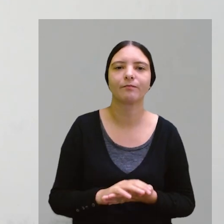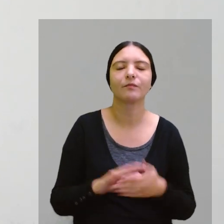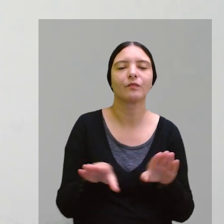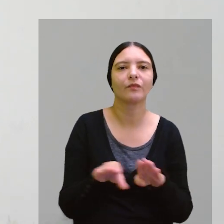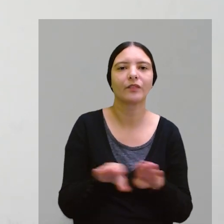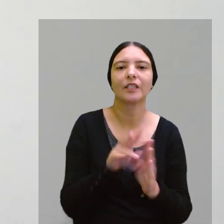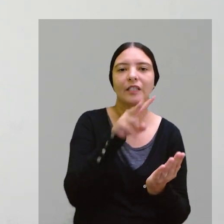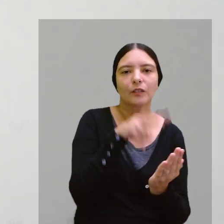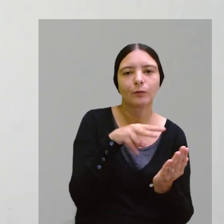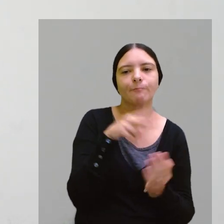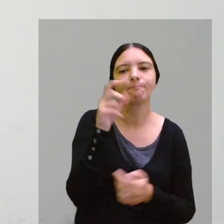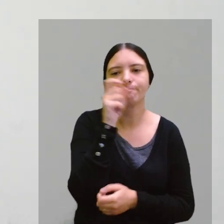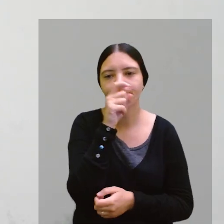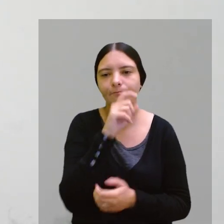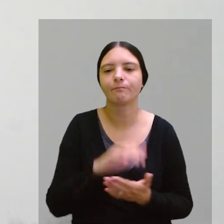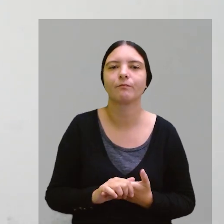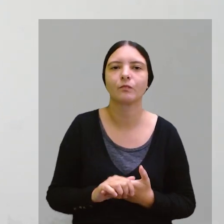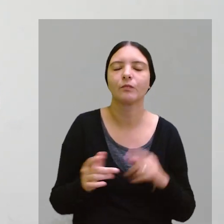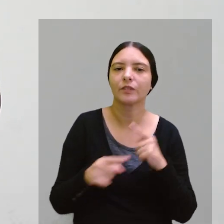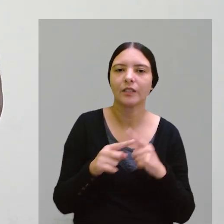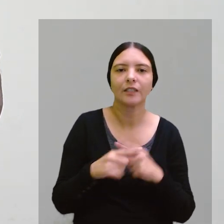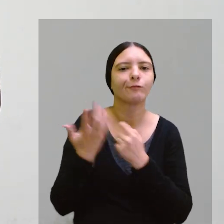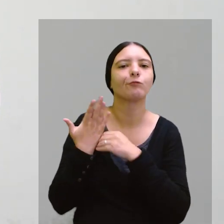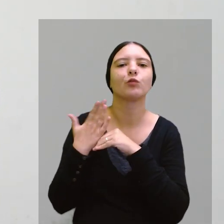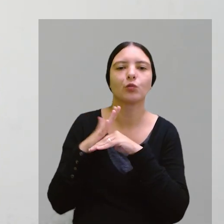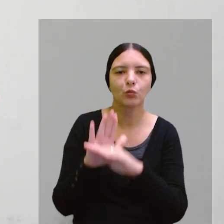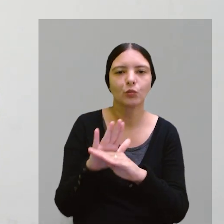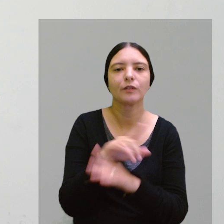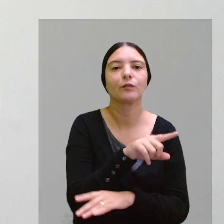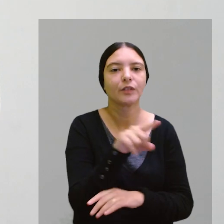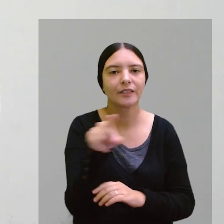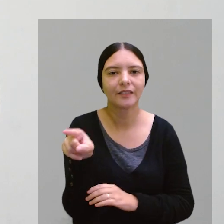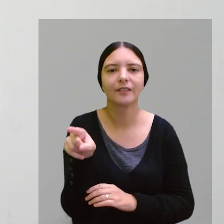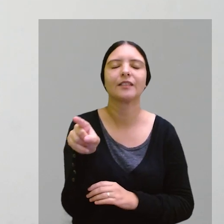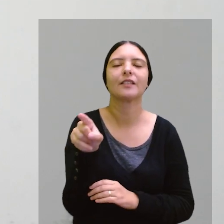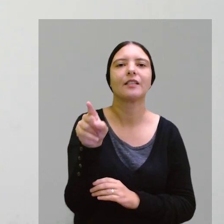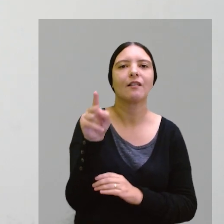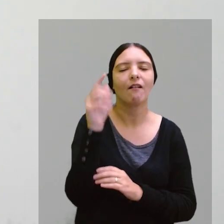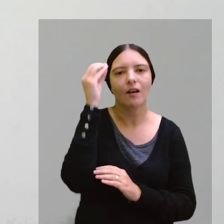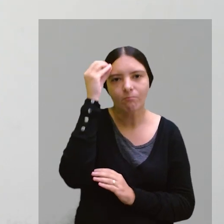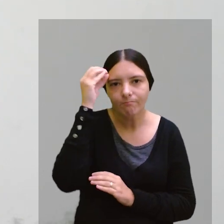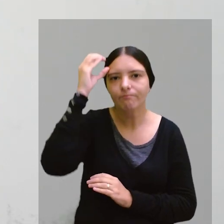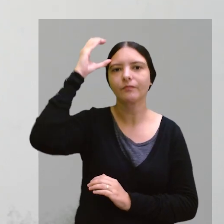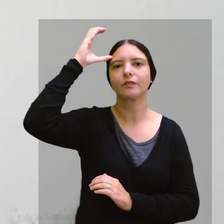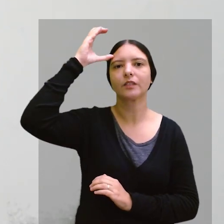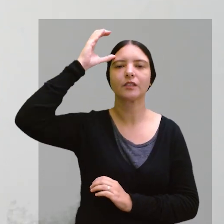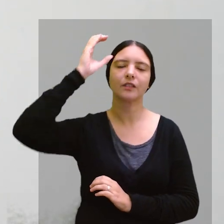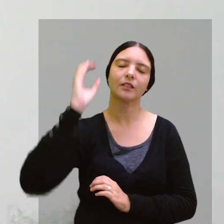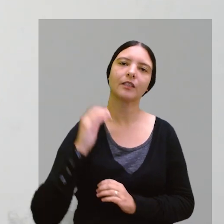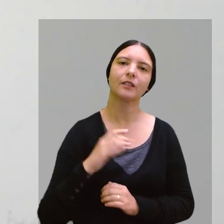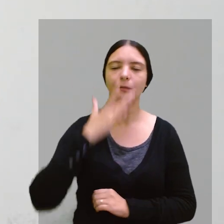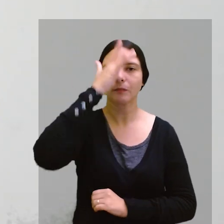a leitura de ficção. Ela ajuda vocês a crescer